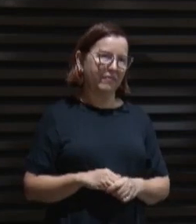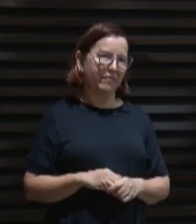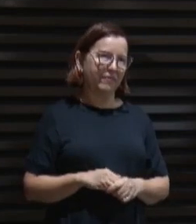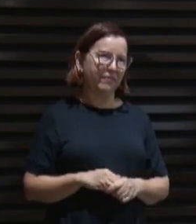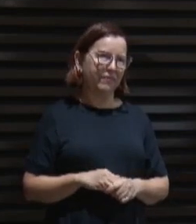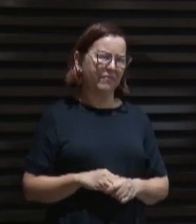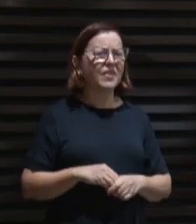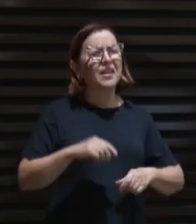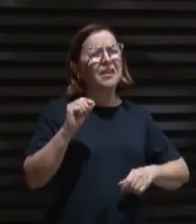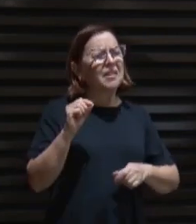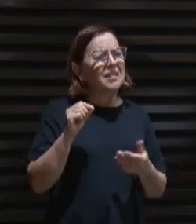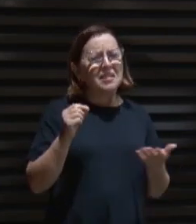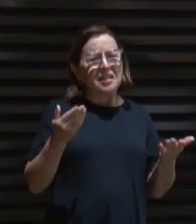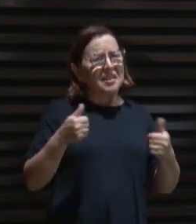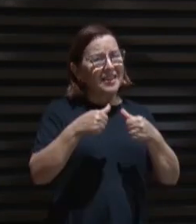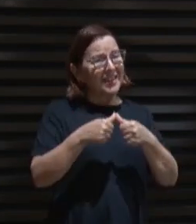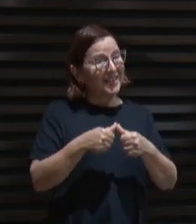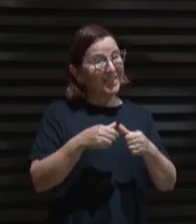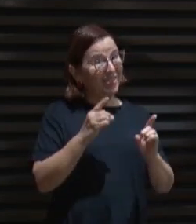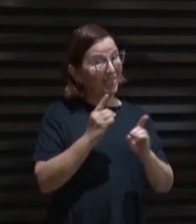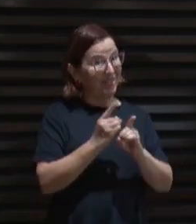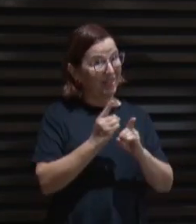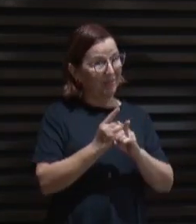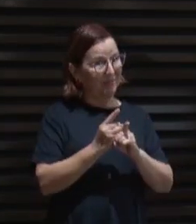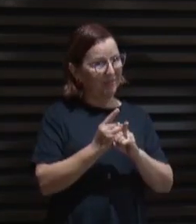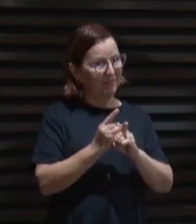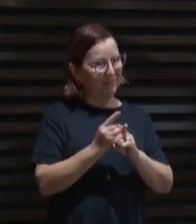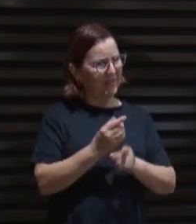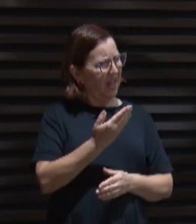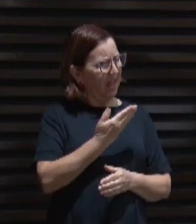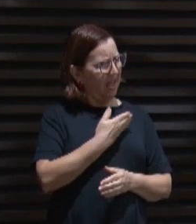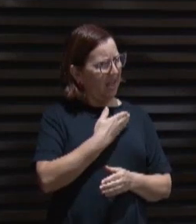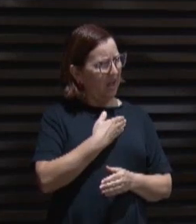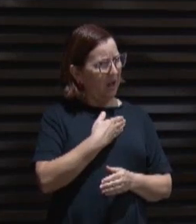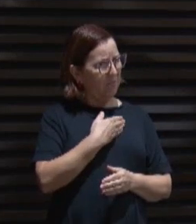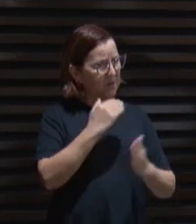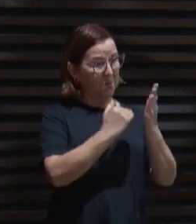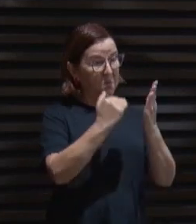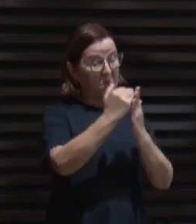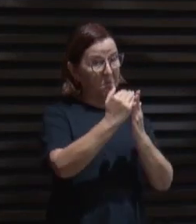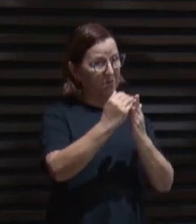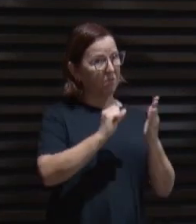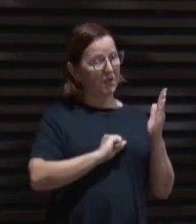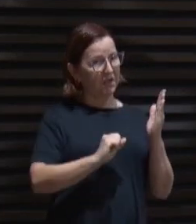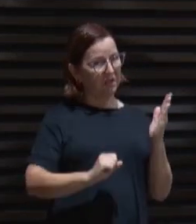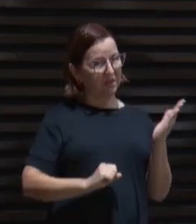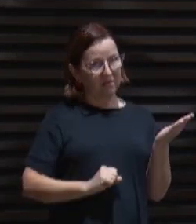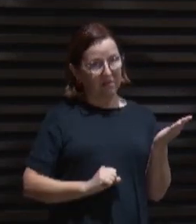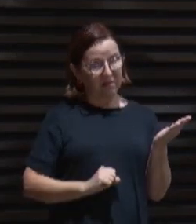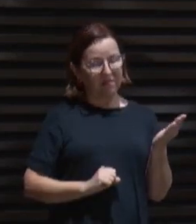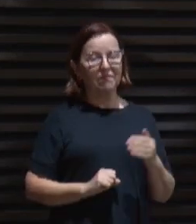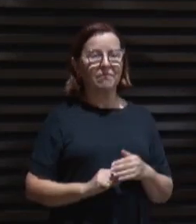Quem será esse discípulo? Amigo do sumo sacerdote? Porque